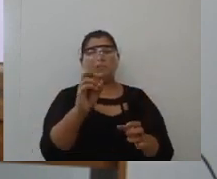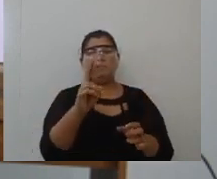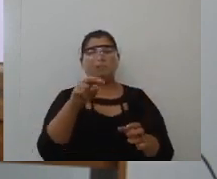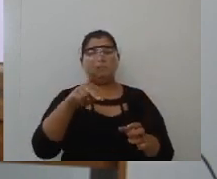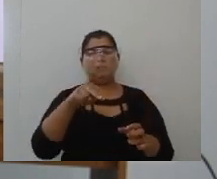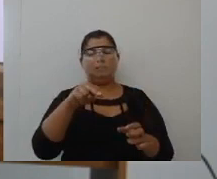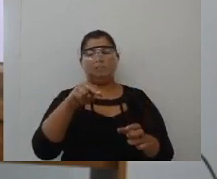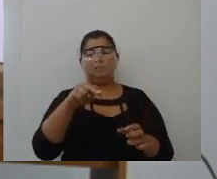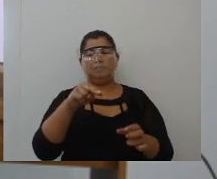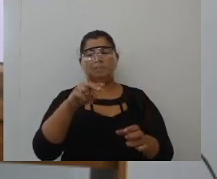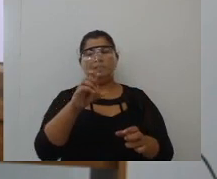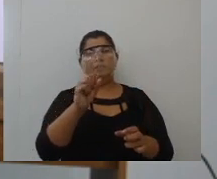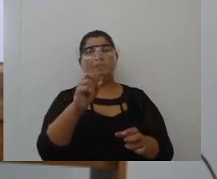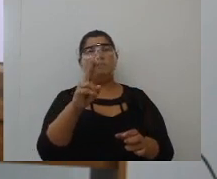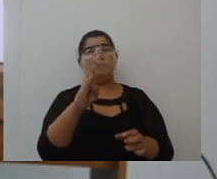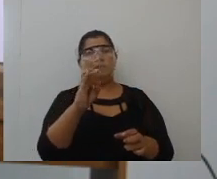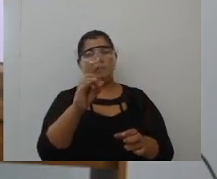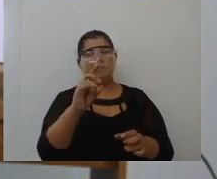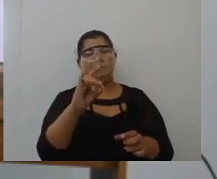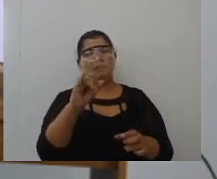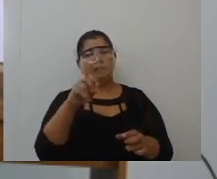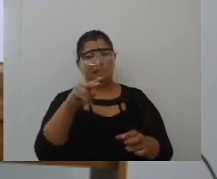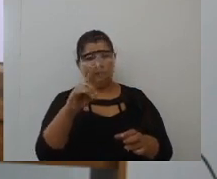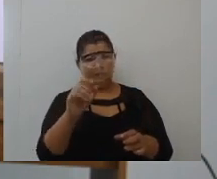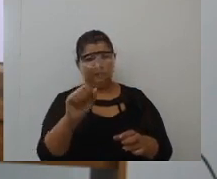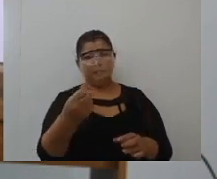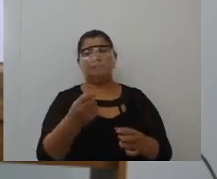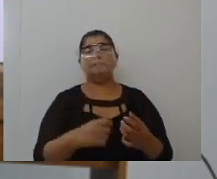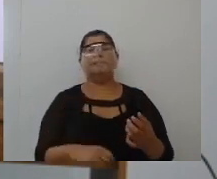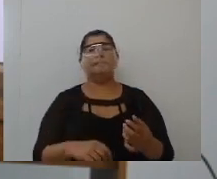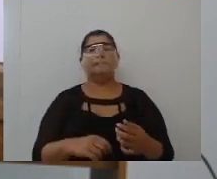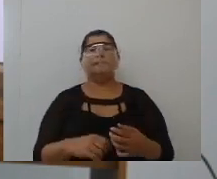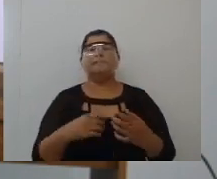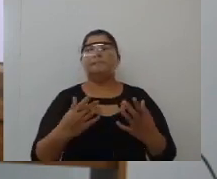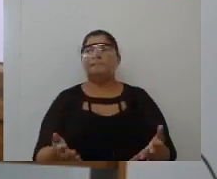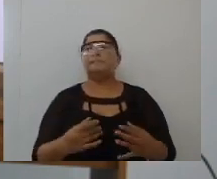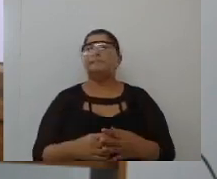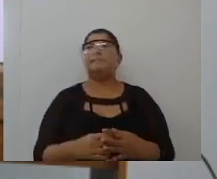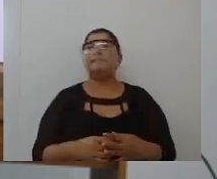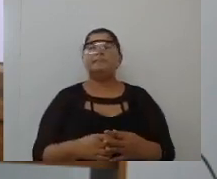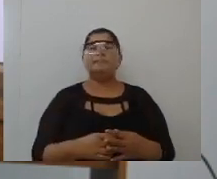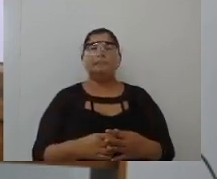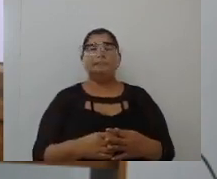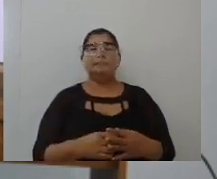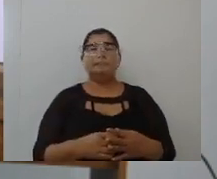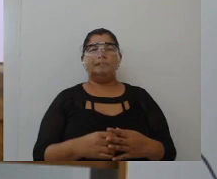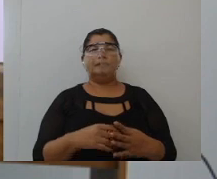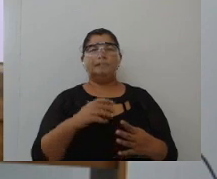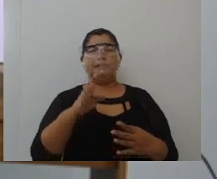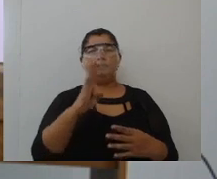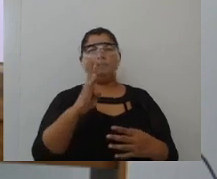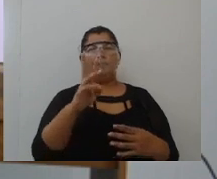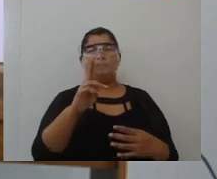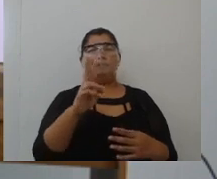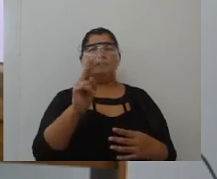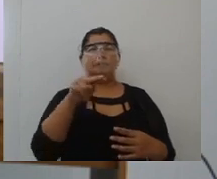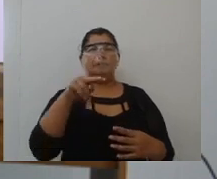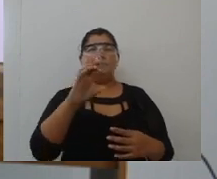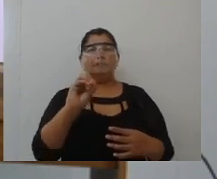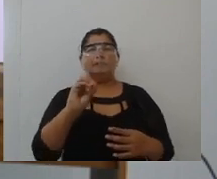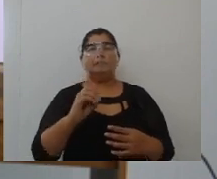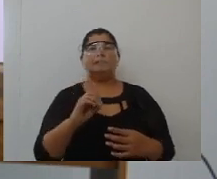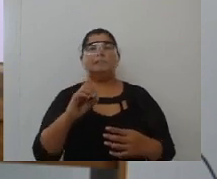aqui no Instagram. No Instagram tem professor Bruno de Da onde?